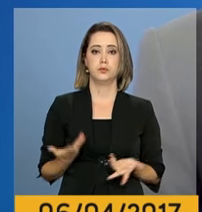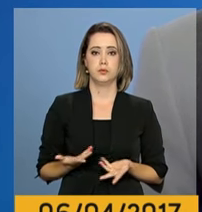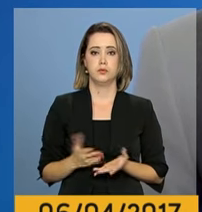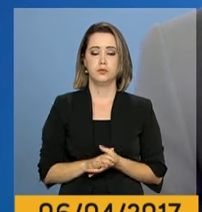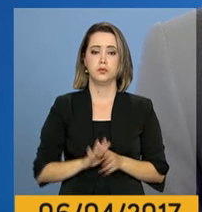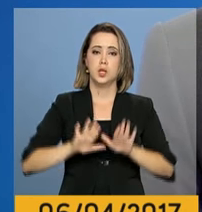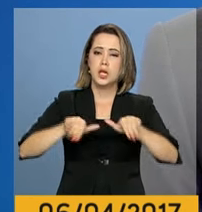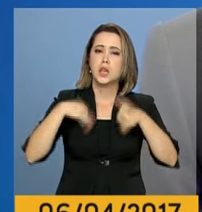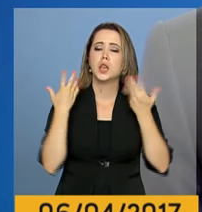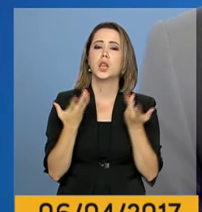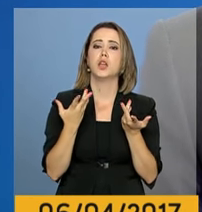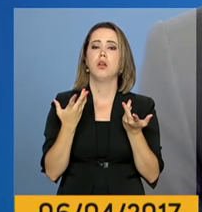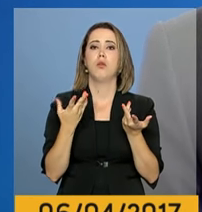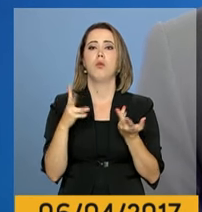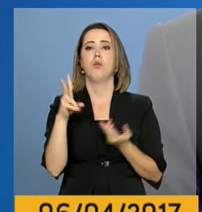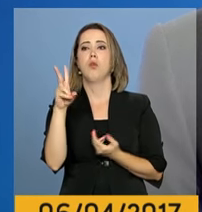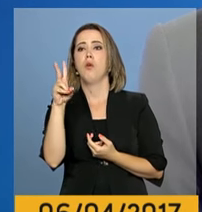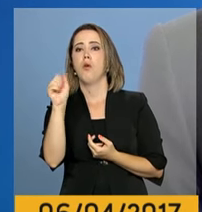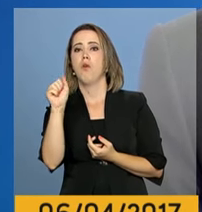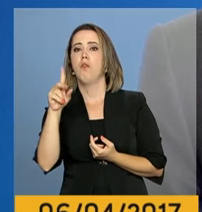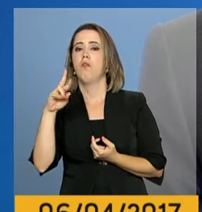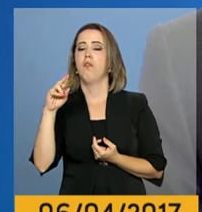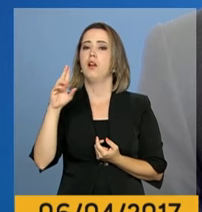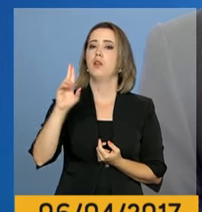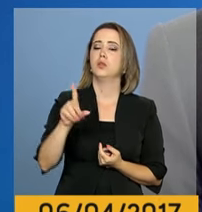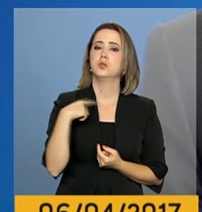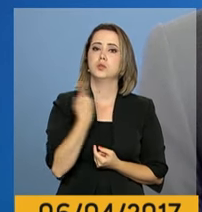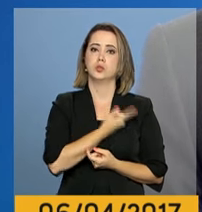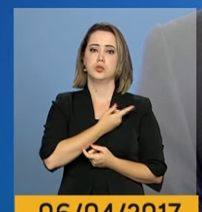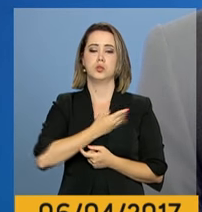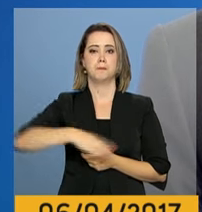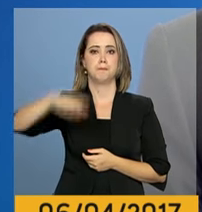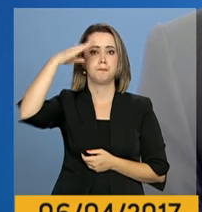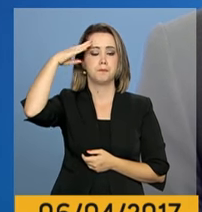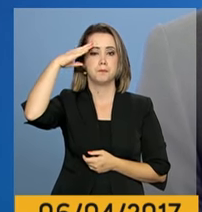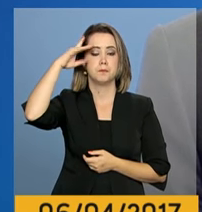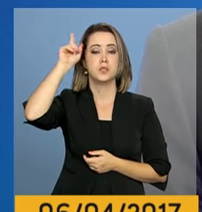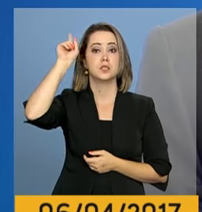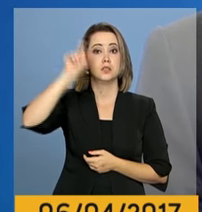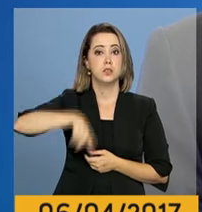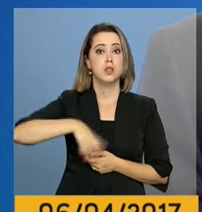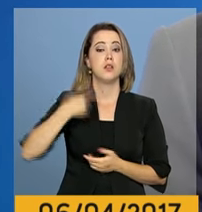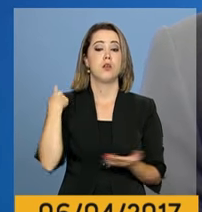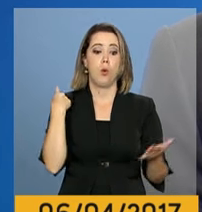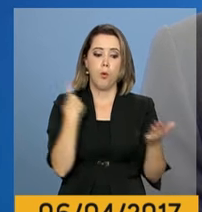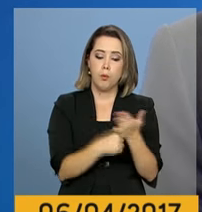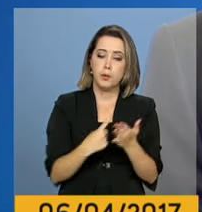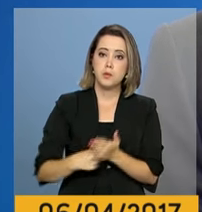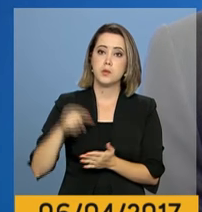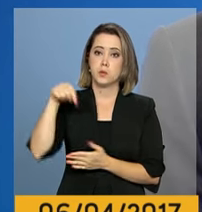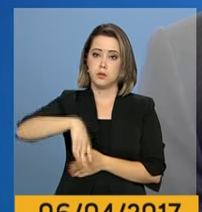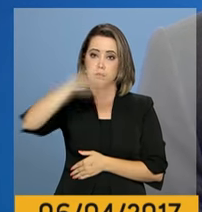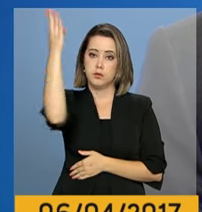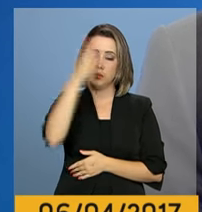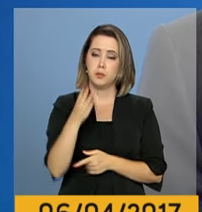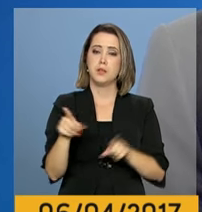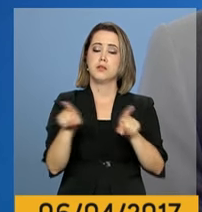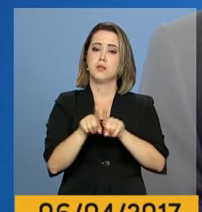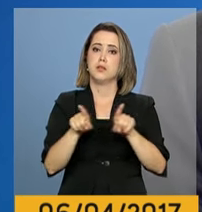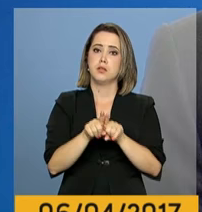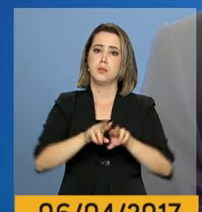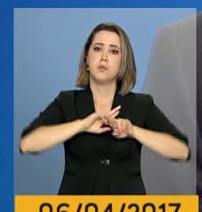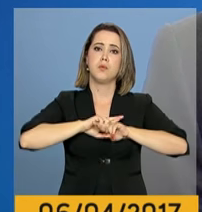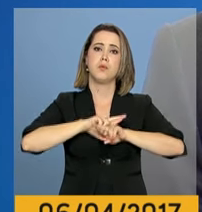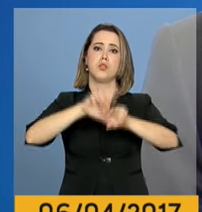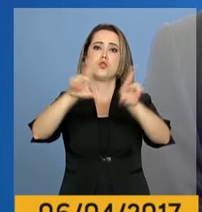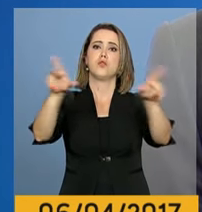militares. Portanto, o valor de nossas Forças Armadas, ele se afirma aqui no Brasil, mas se afirma